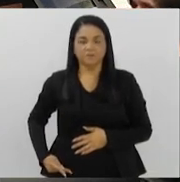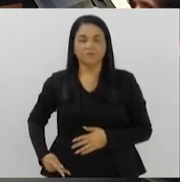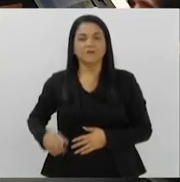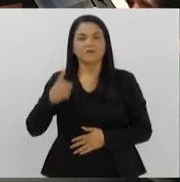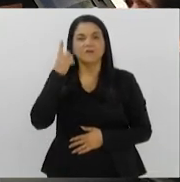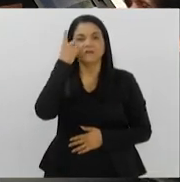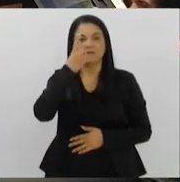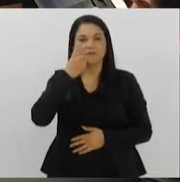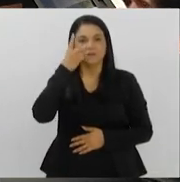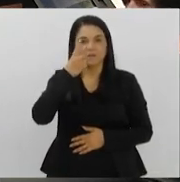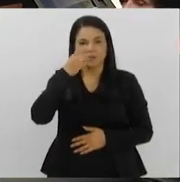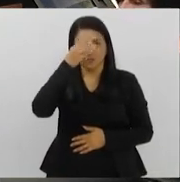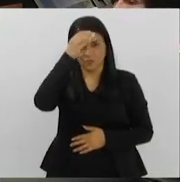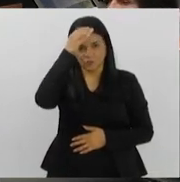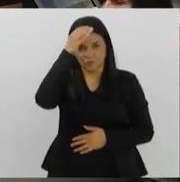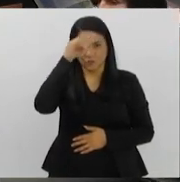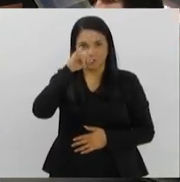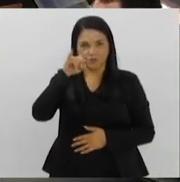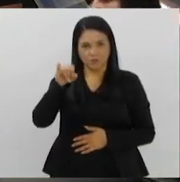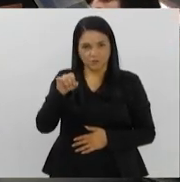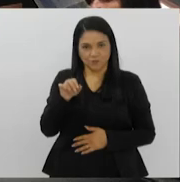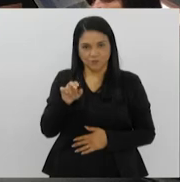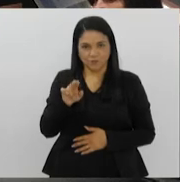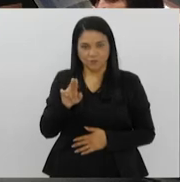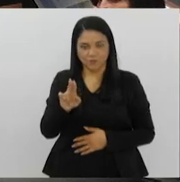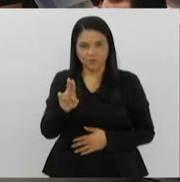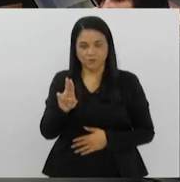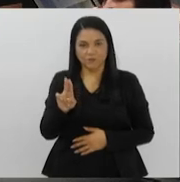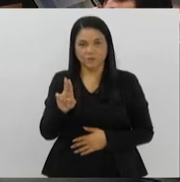deputada Tia Ju,